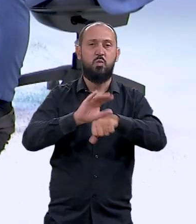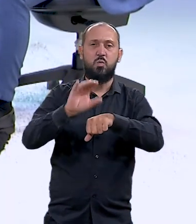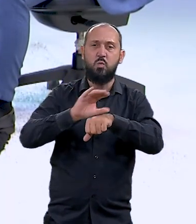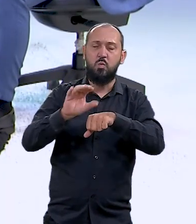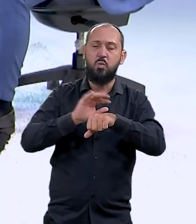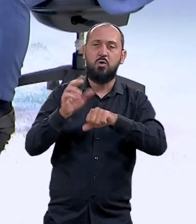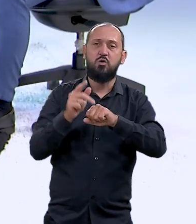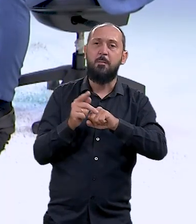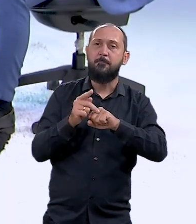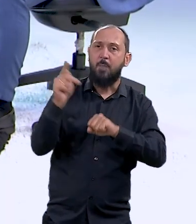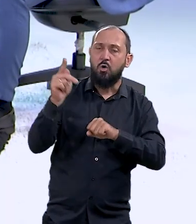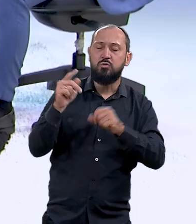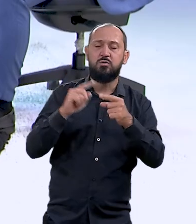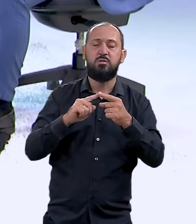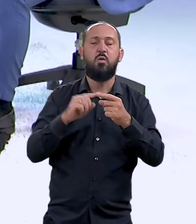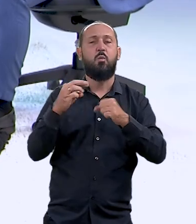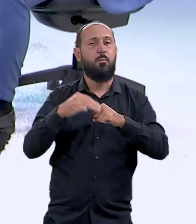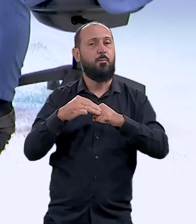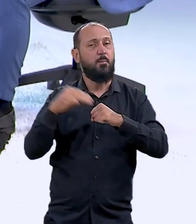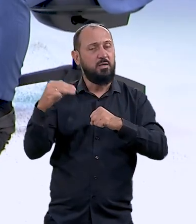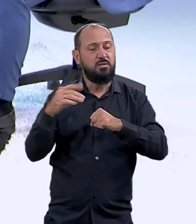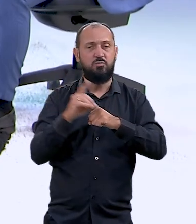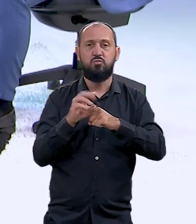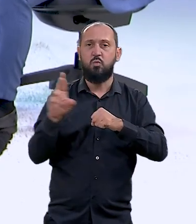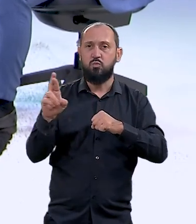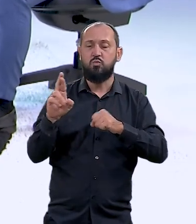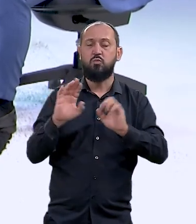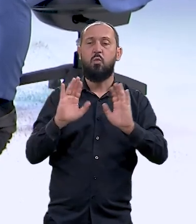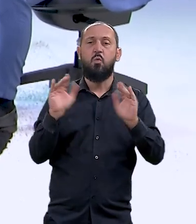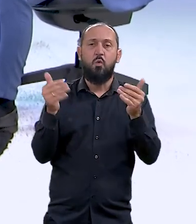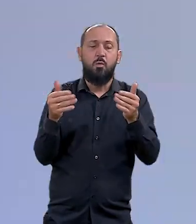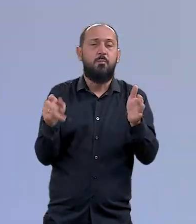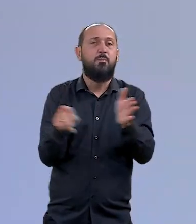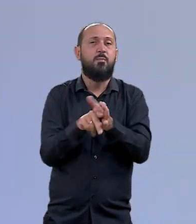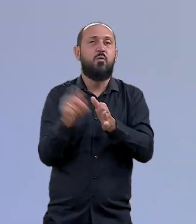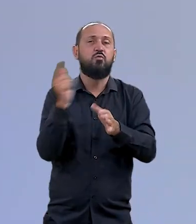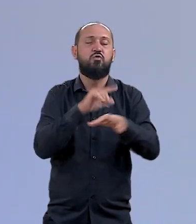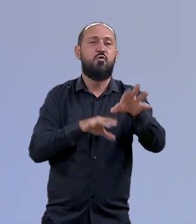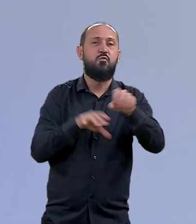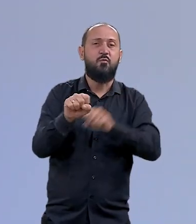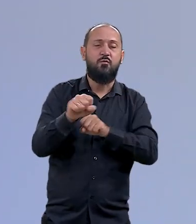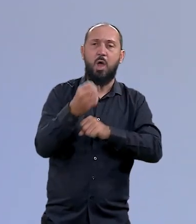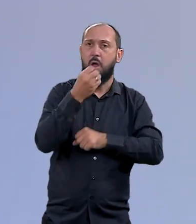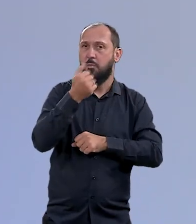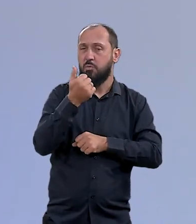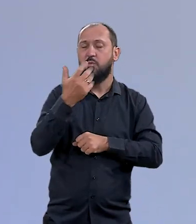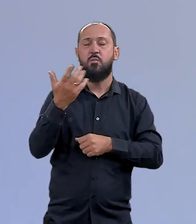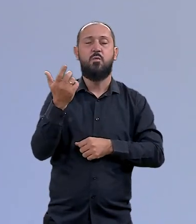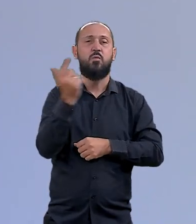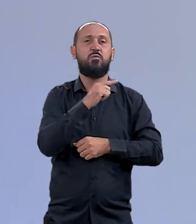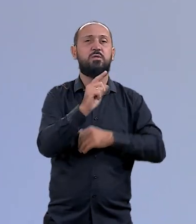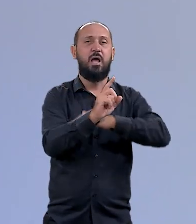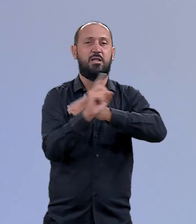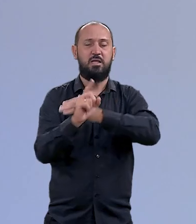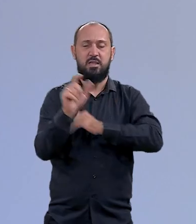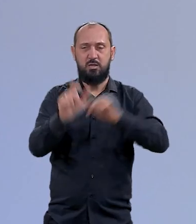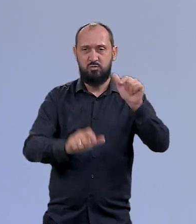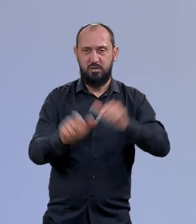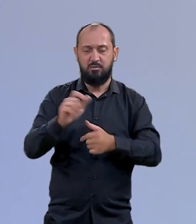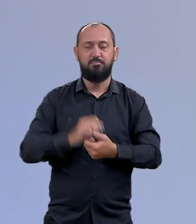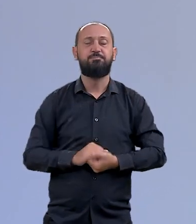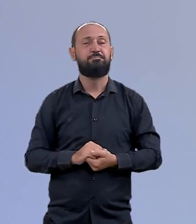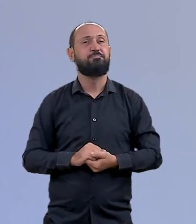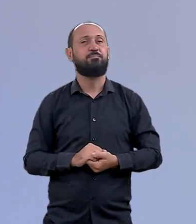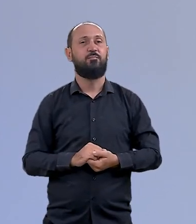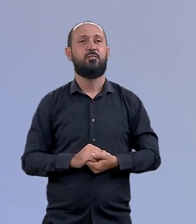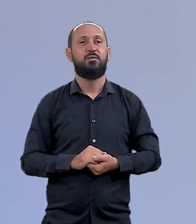conhecimento geral, né, um conhecimento amplo de direito eleitoral. Saindo da faculdade, faça um bom curso de especialização, um curso